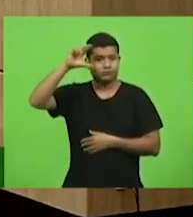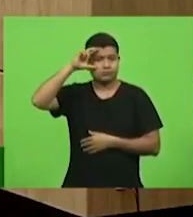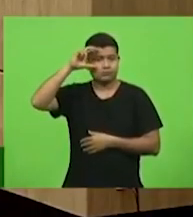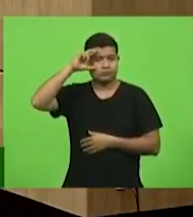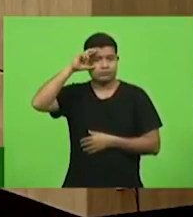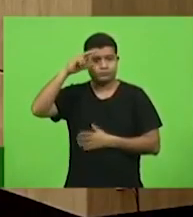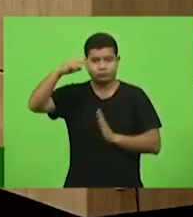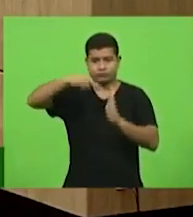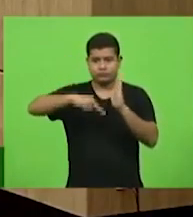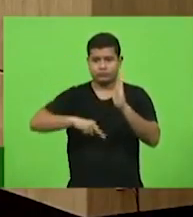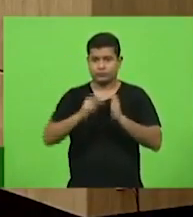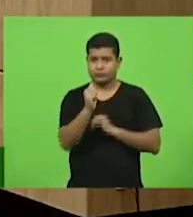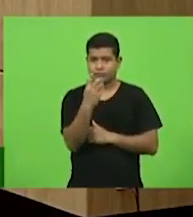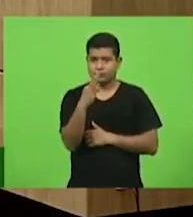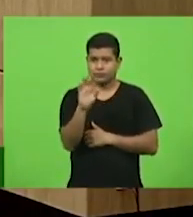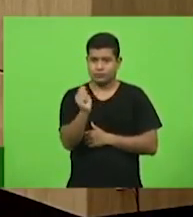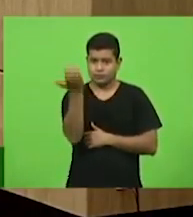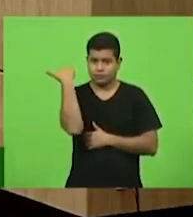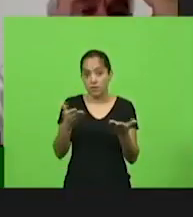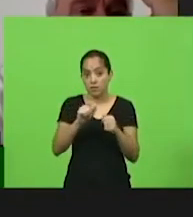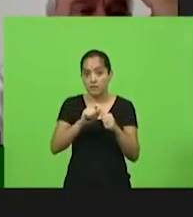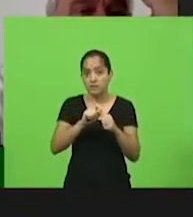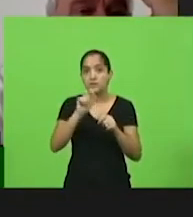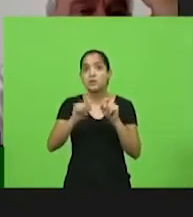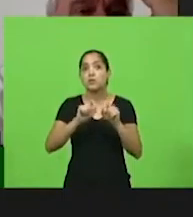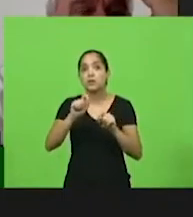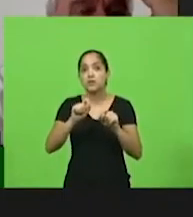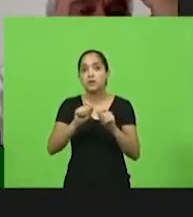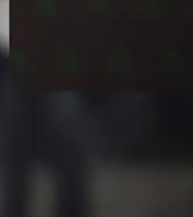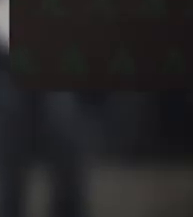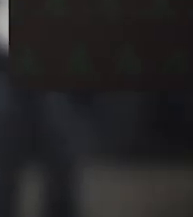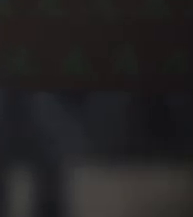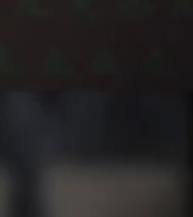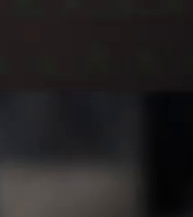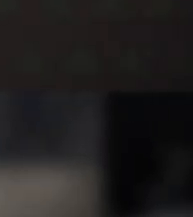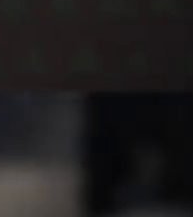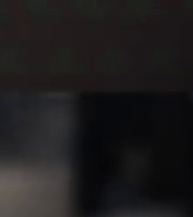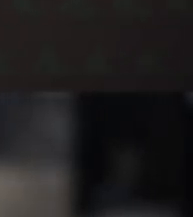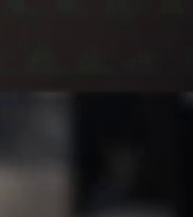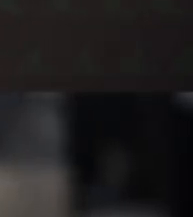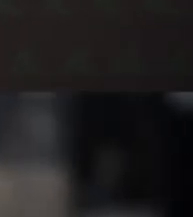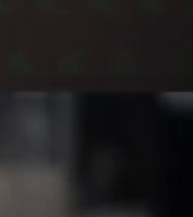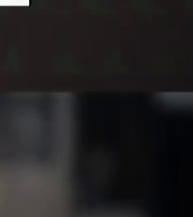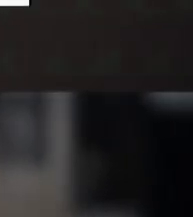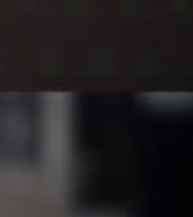recursos serão destinados para os fundos de melhorias dos órgãos públicos do Estado.